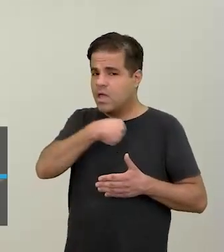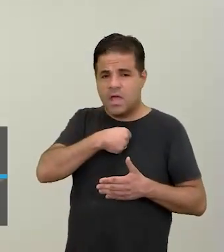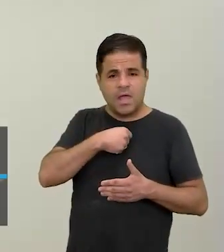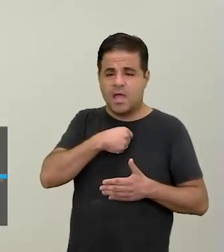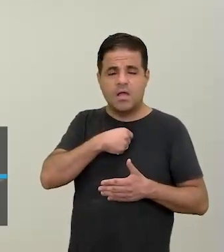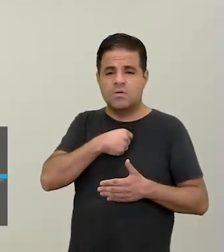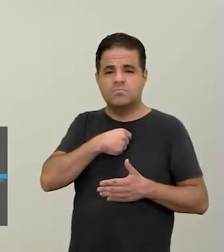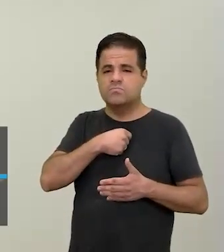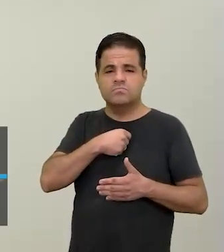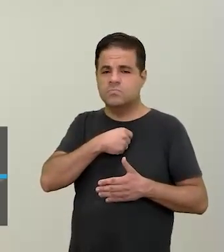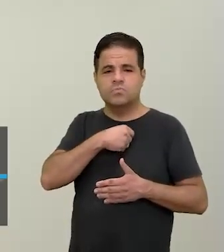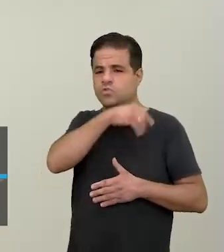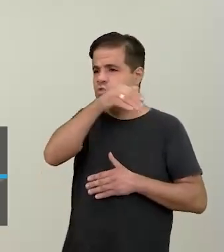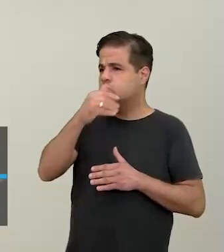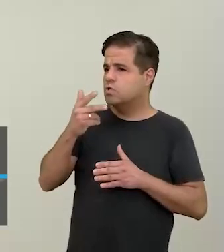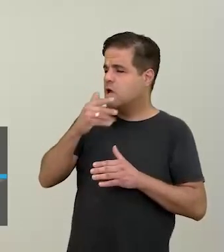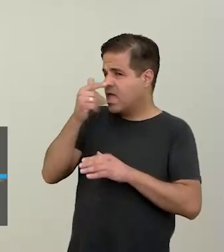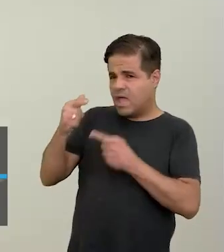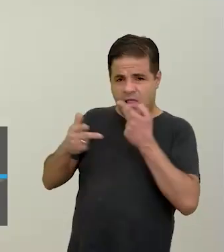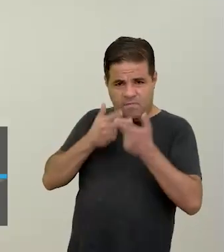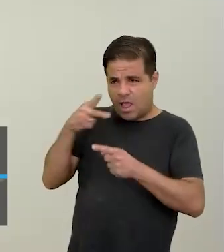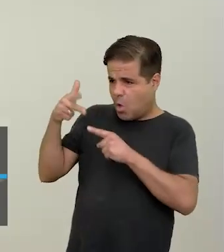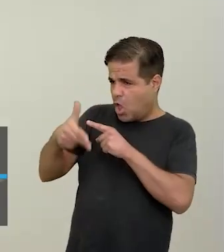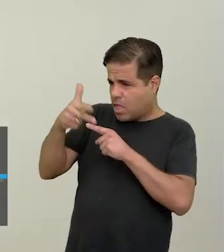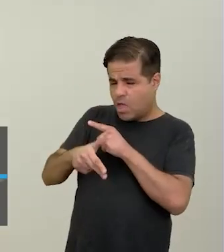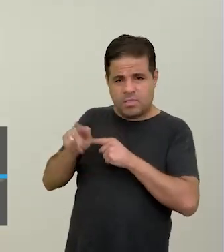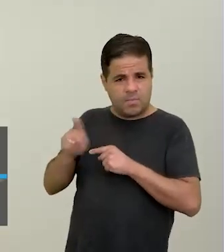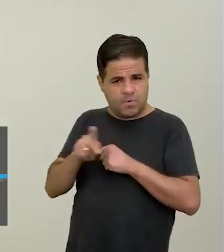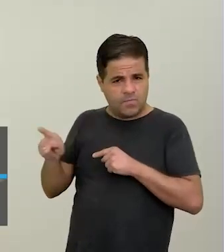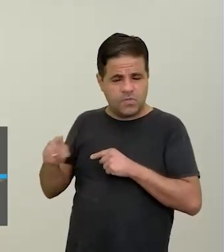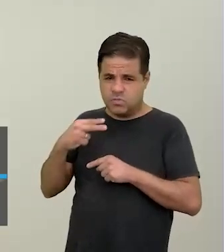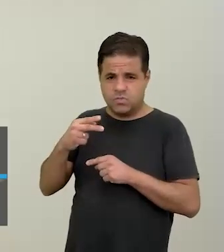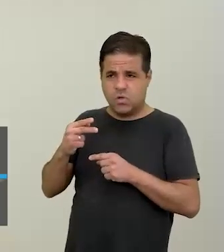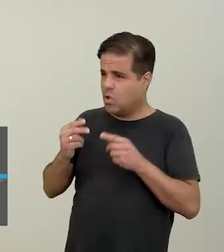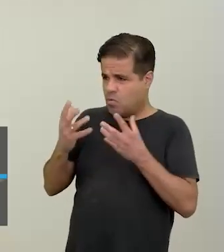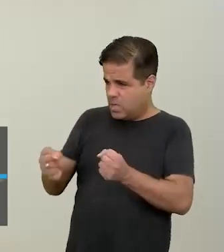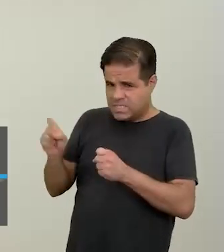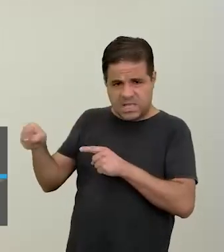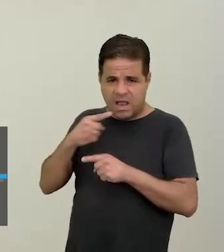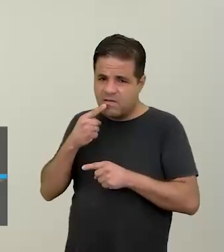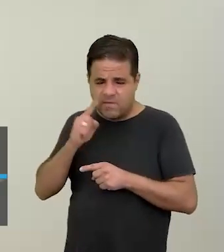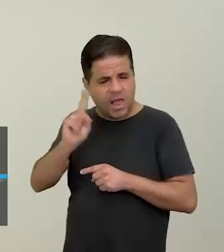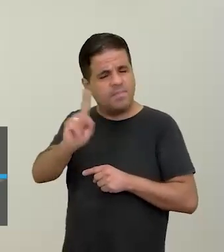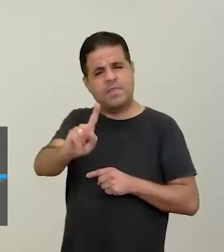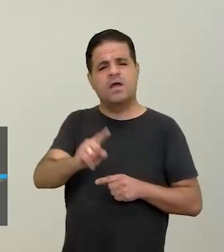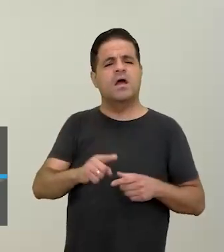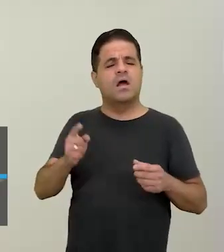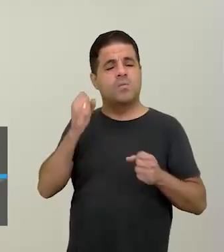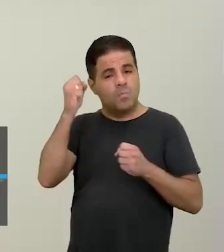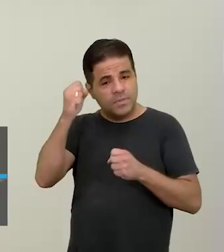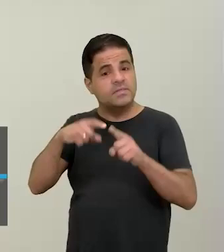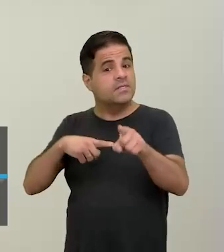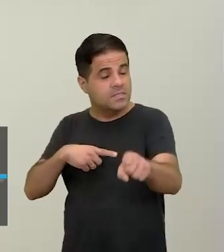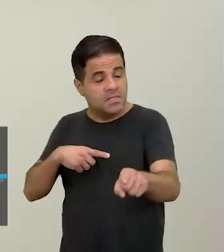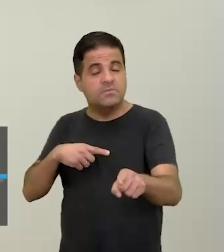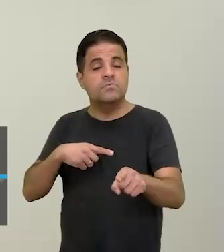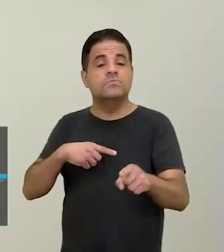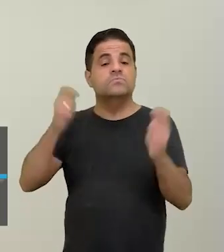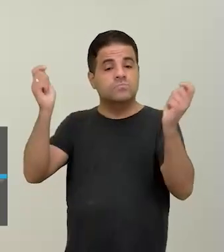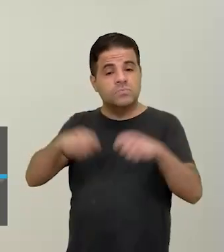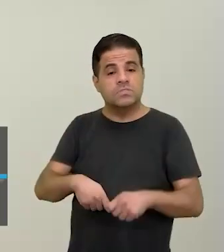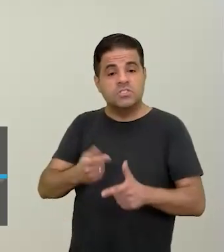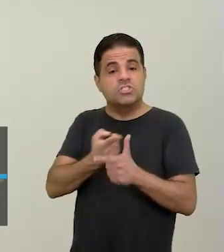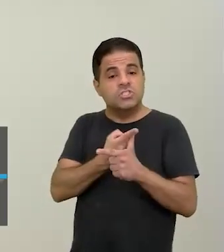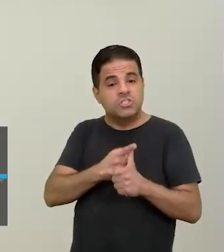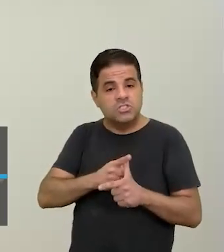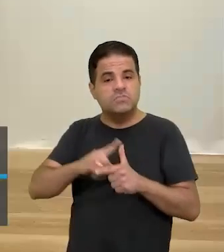vou inviabilizar todas as falas do Thiago. Né? O poder, muitas vezes, é o fato que você tem o poder de dividir